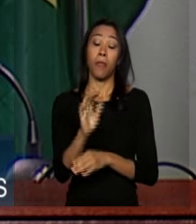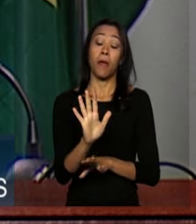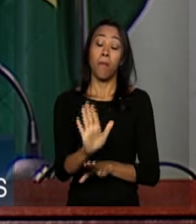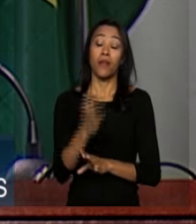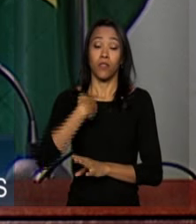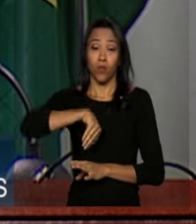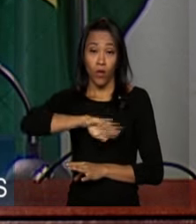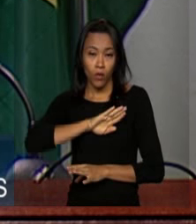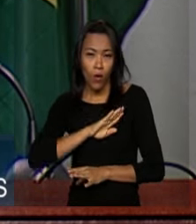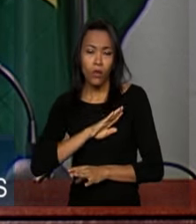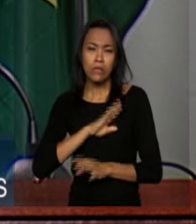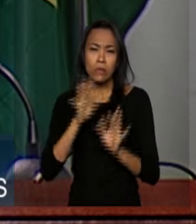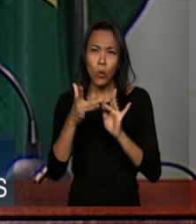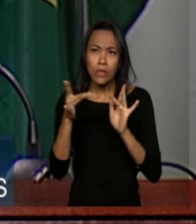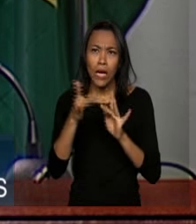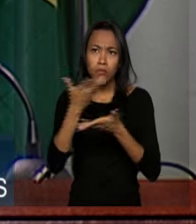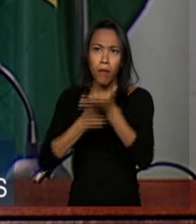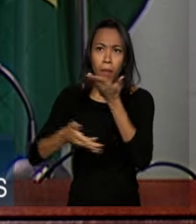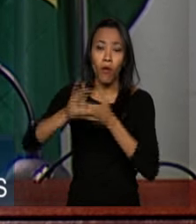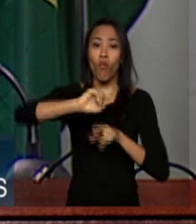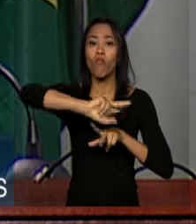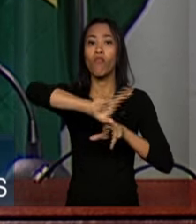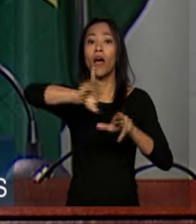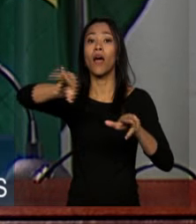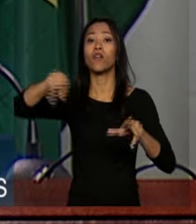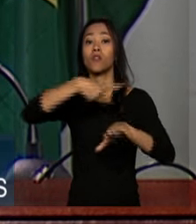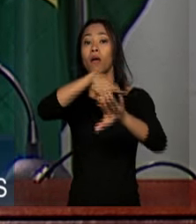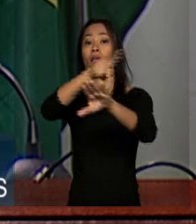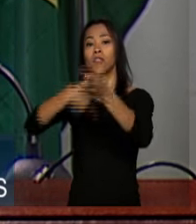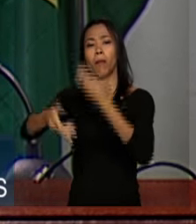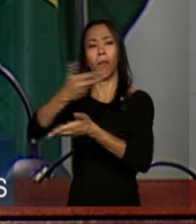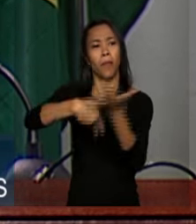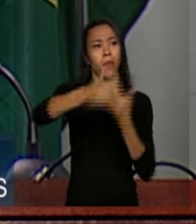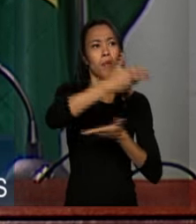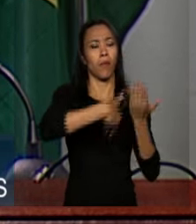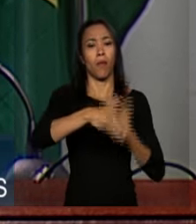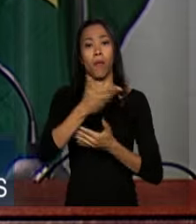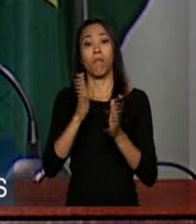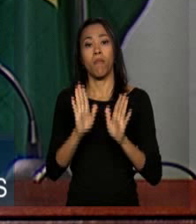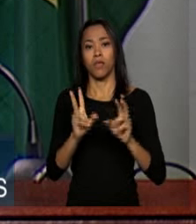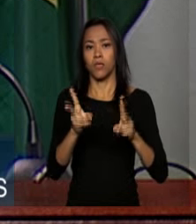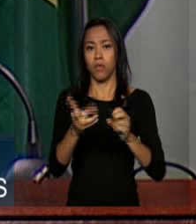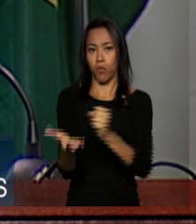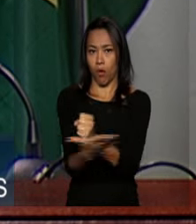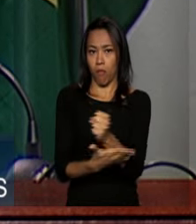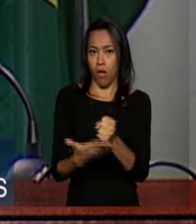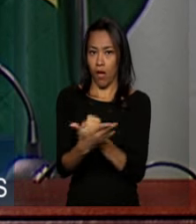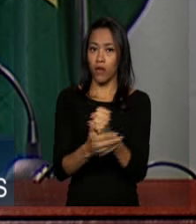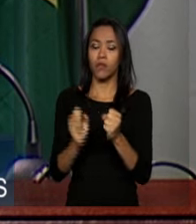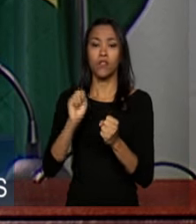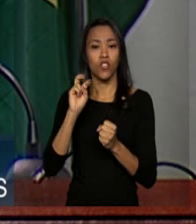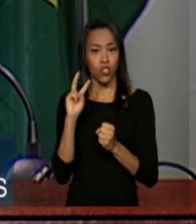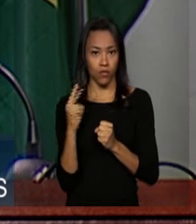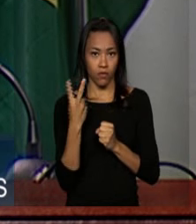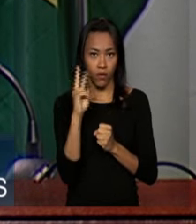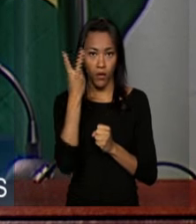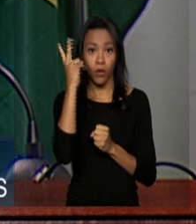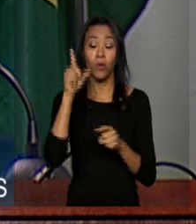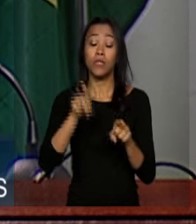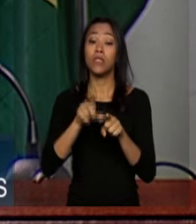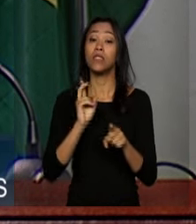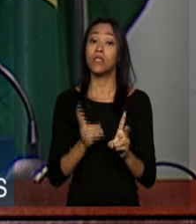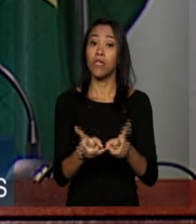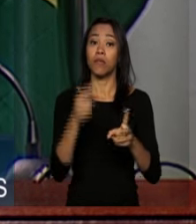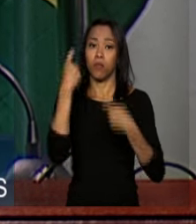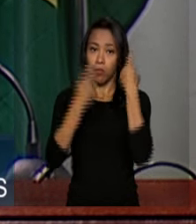multilateralismo tem de expressar-se igualmente na afirmação de valores, e na busca de uma nova governança